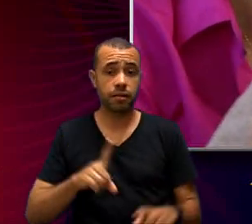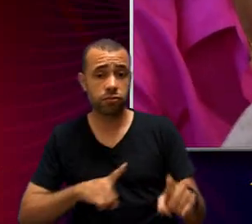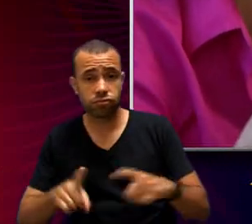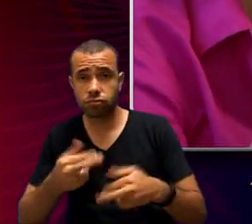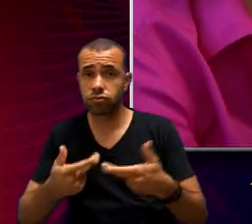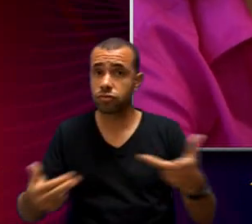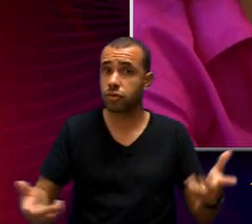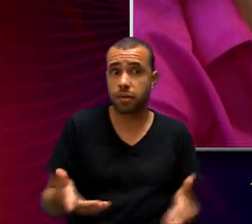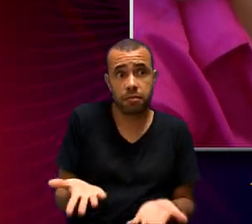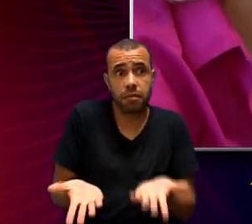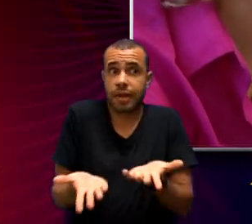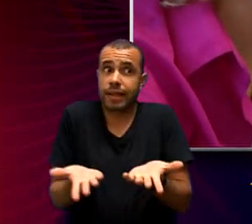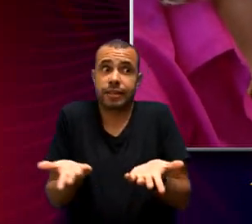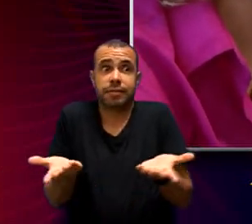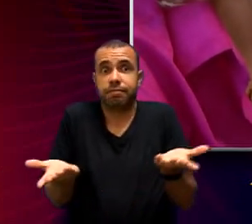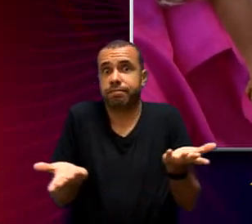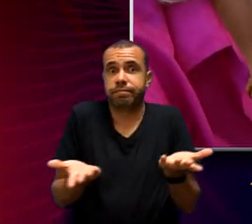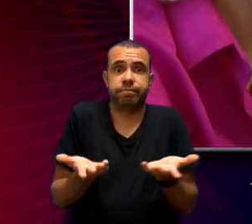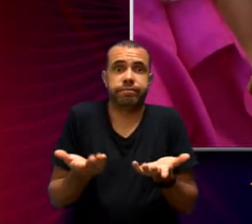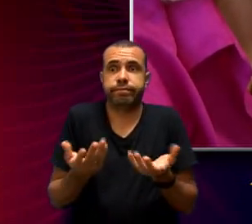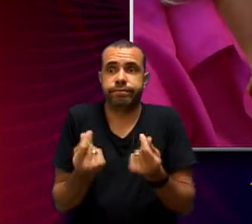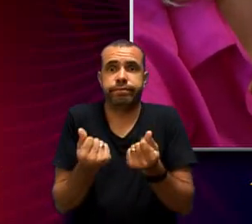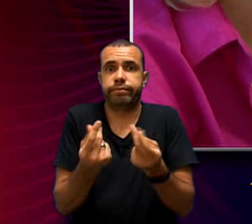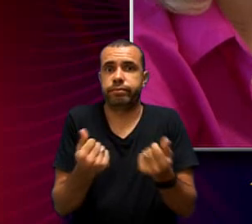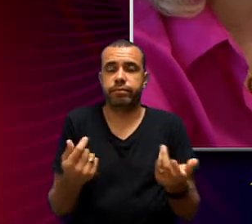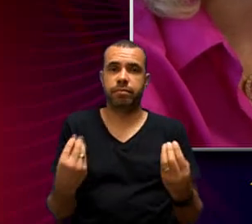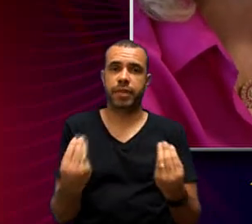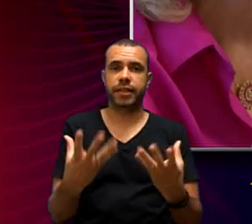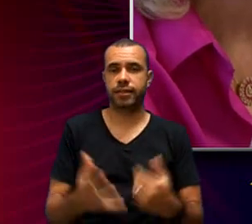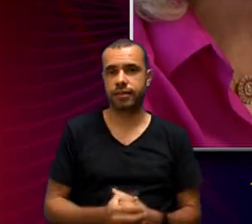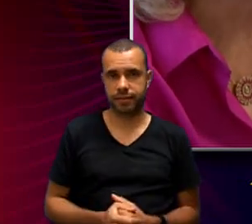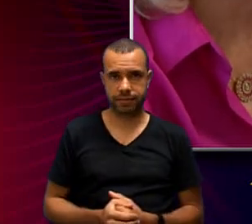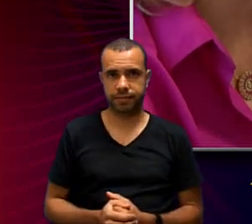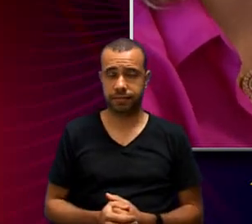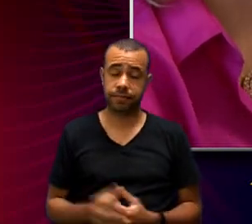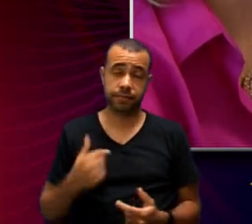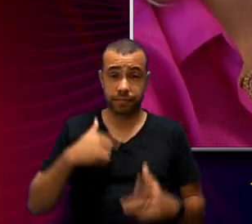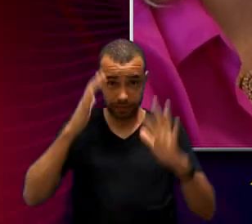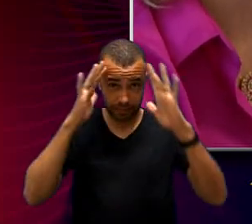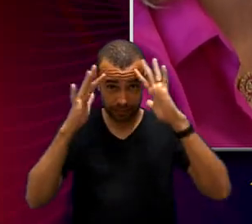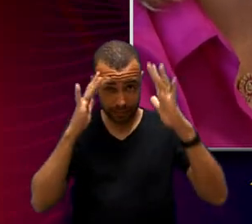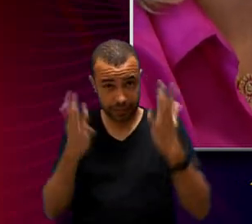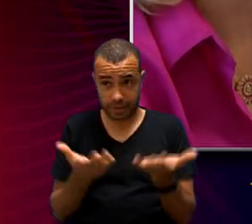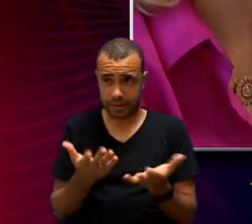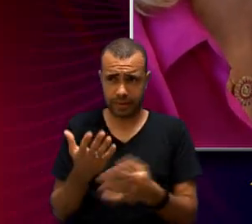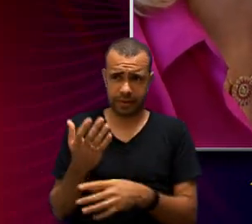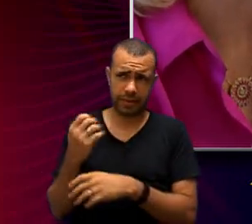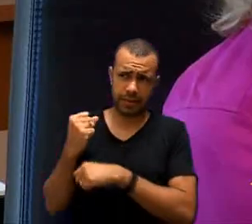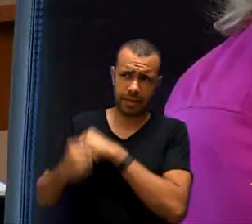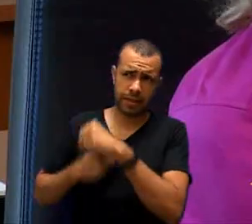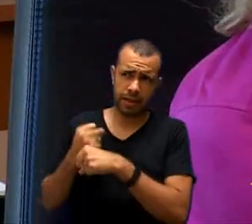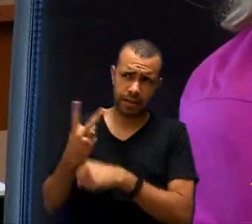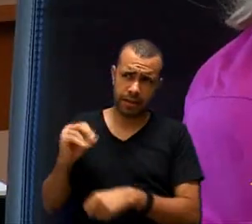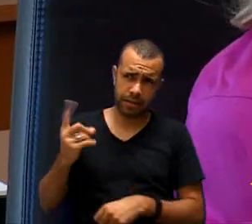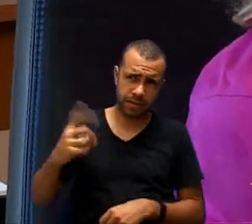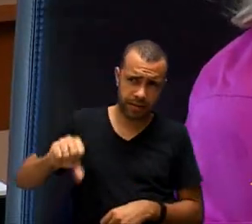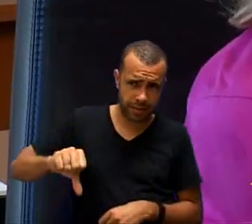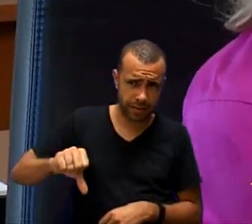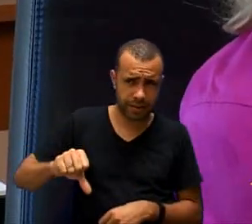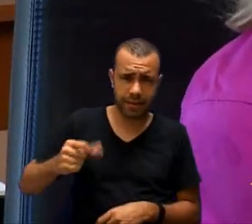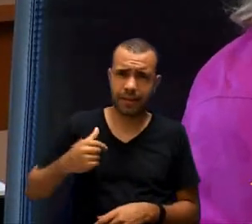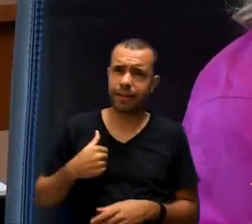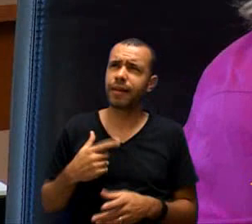esse terrorismo. O que eu fico aqui é pensando, um orçamento que deu no que deu em 2019, como é que eu fico